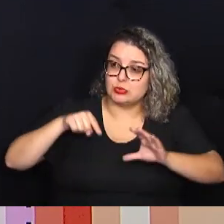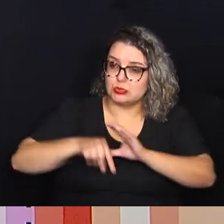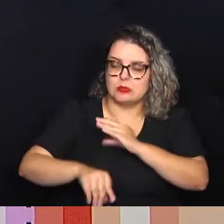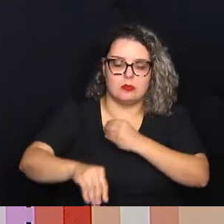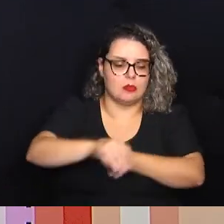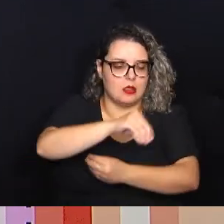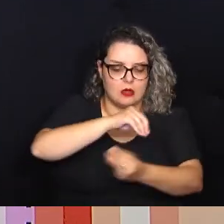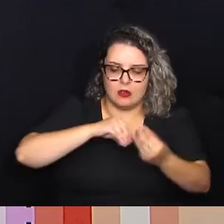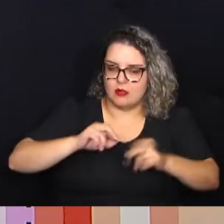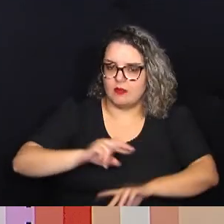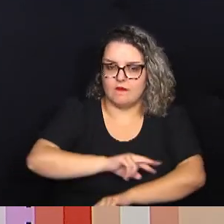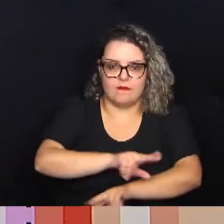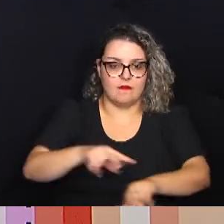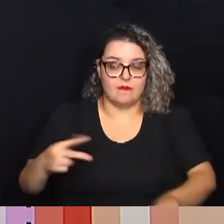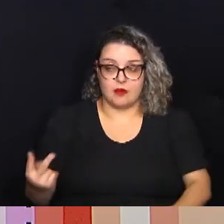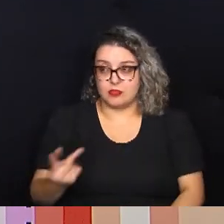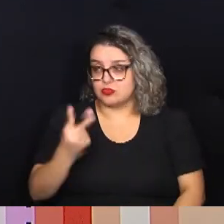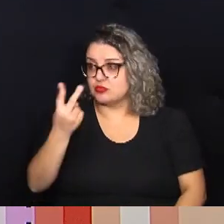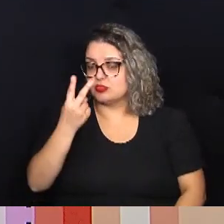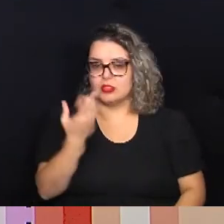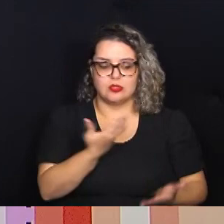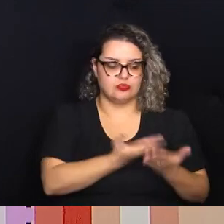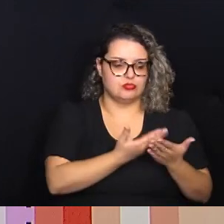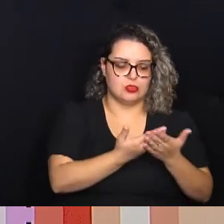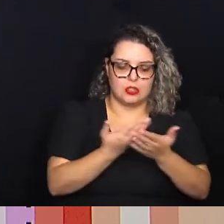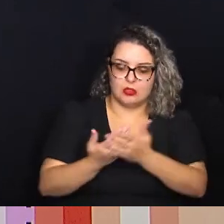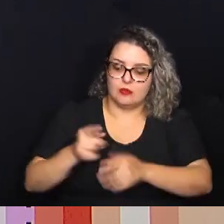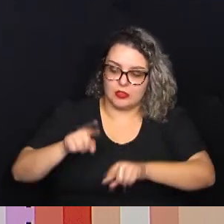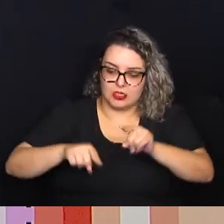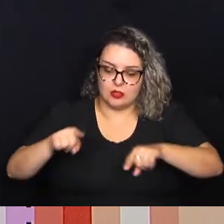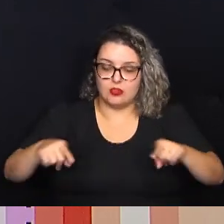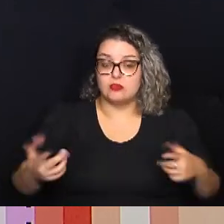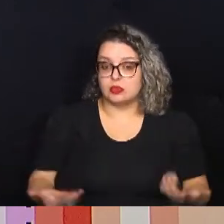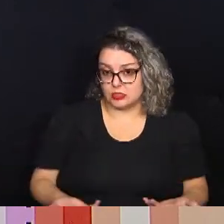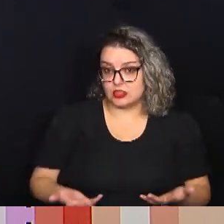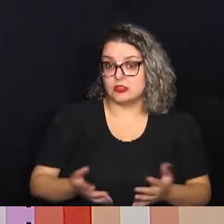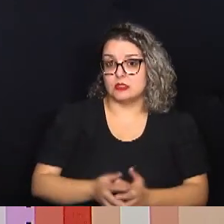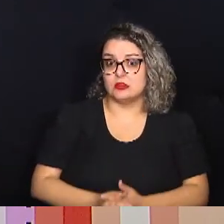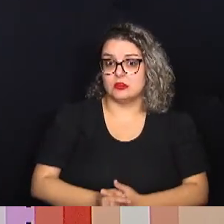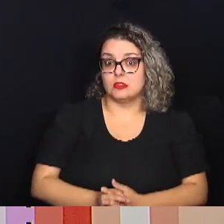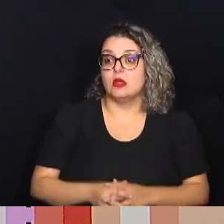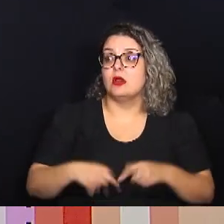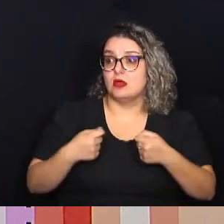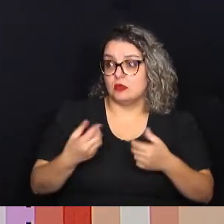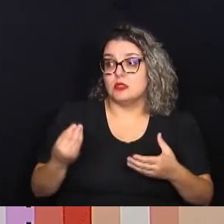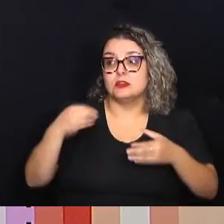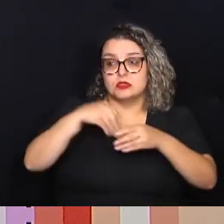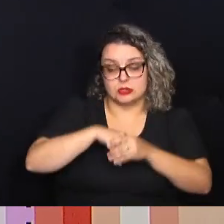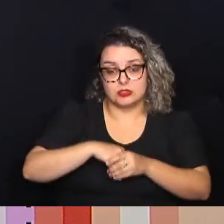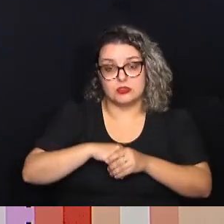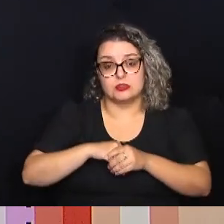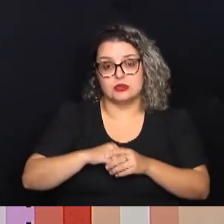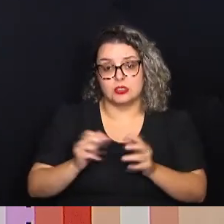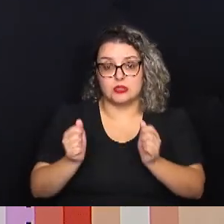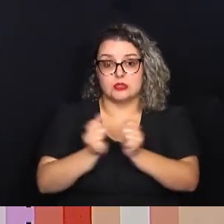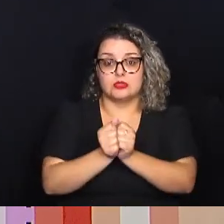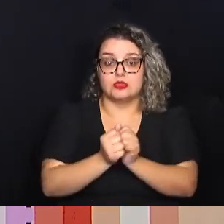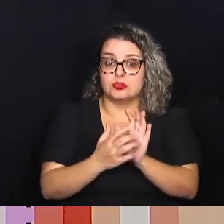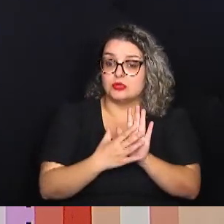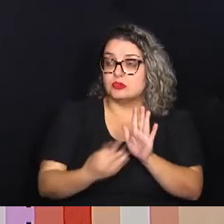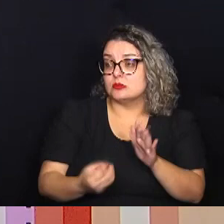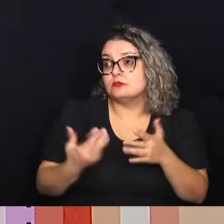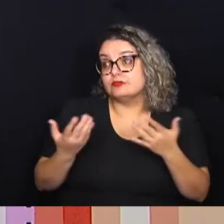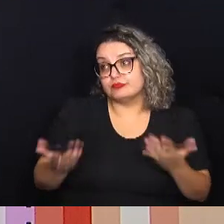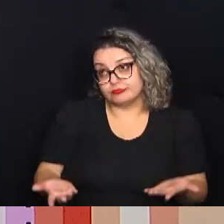complexo porque envolve uma série de valores uma série de variações que precisam ser incorporadas e